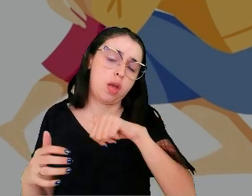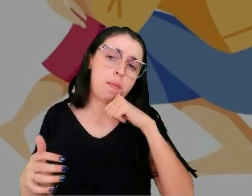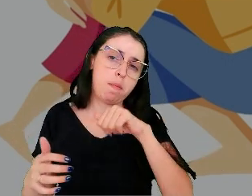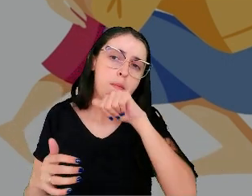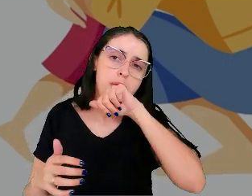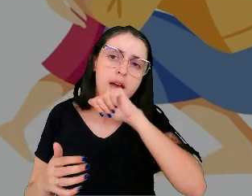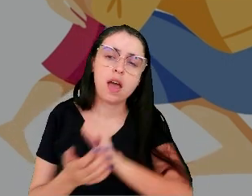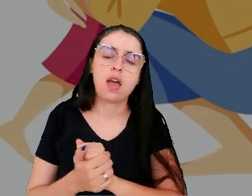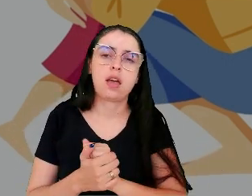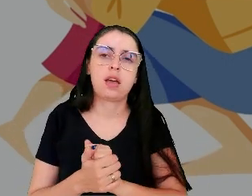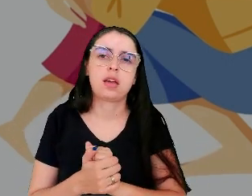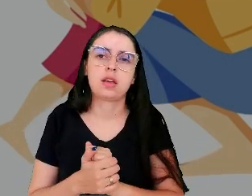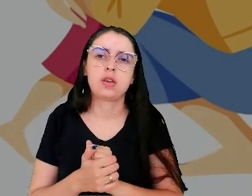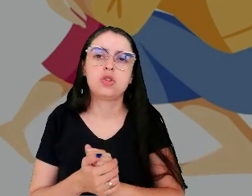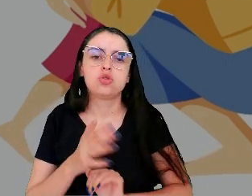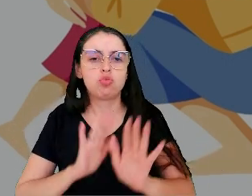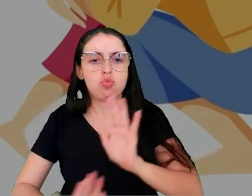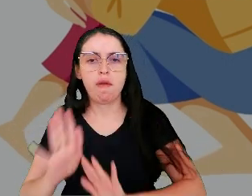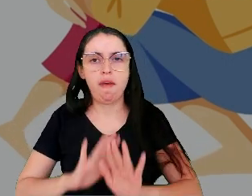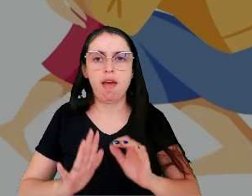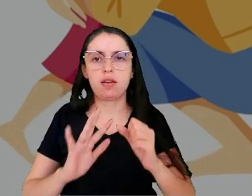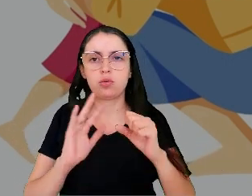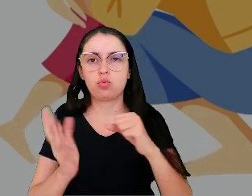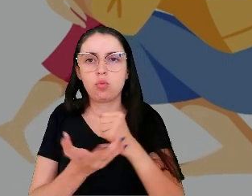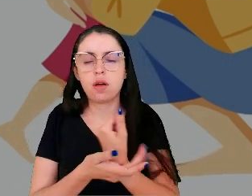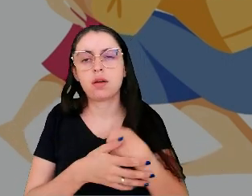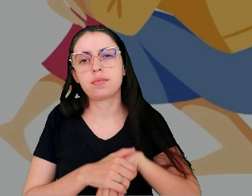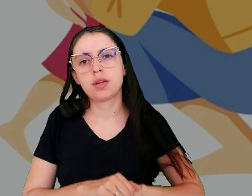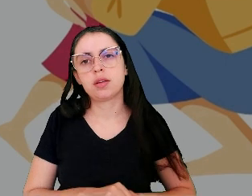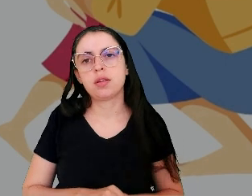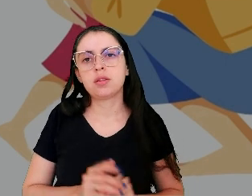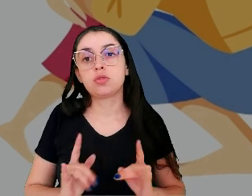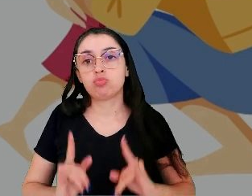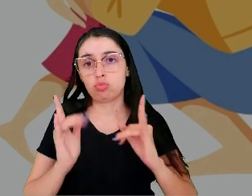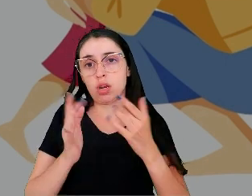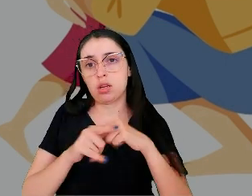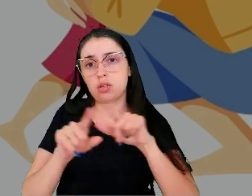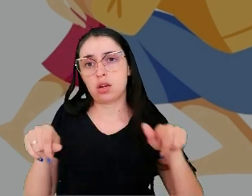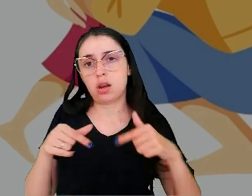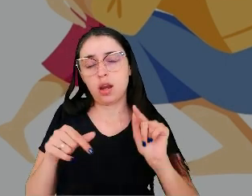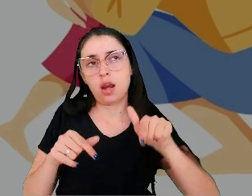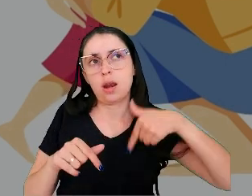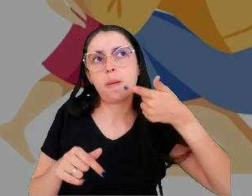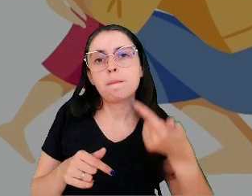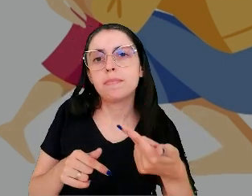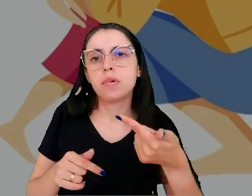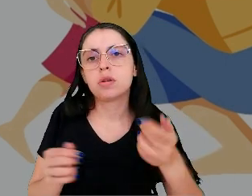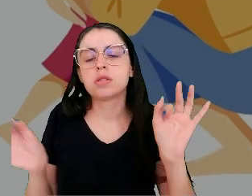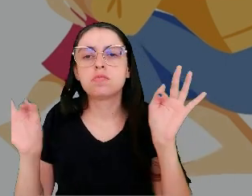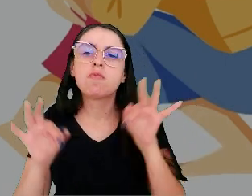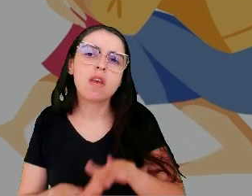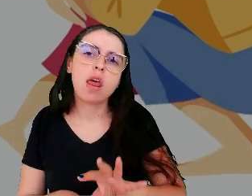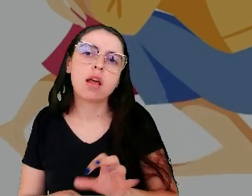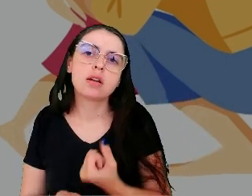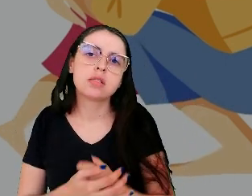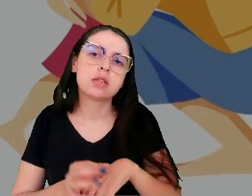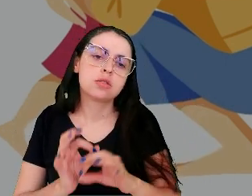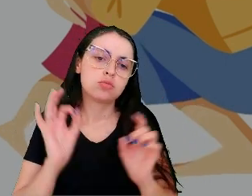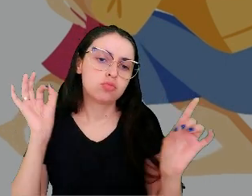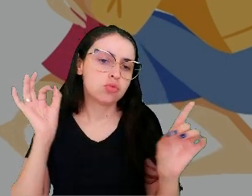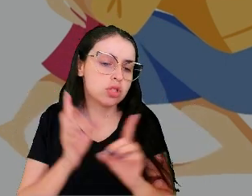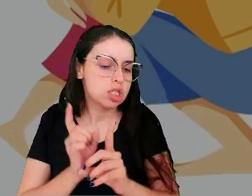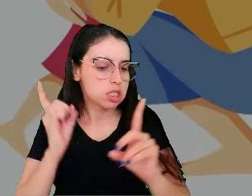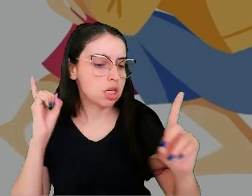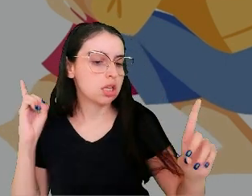Covid, ela foi estubada, ficou ainda alguns dias em enfermaria, em apartamento, e depois em casa, terminando, digamos, o